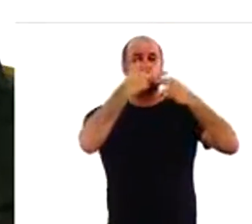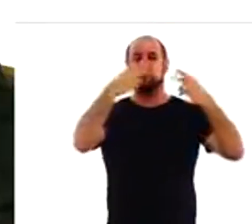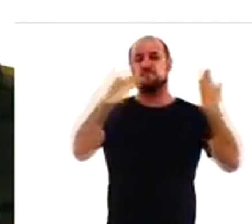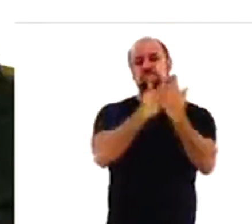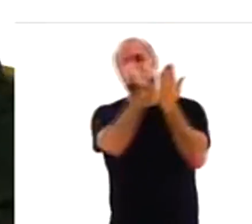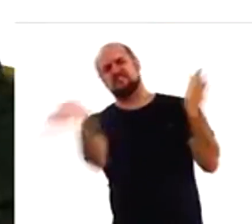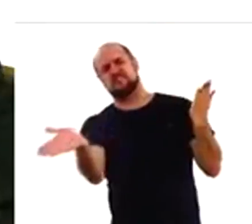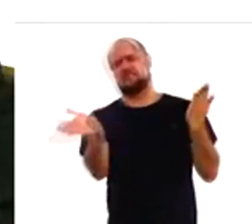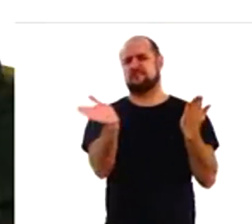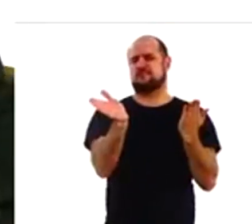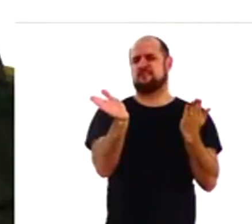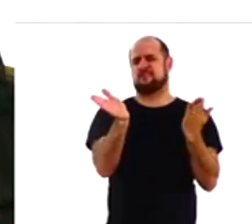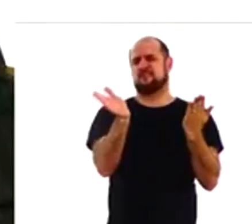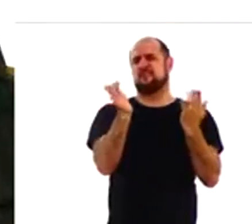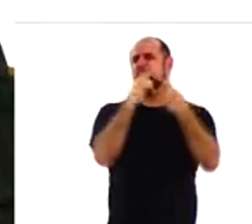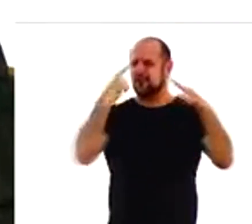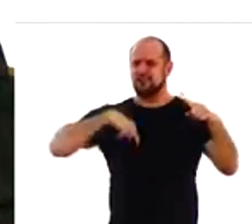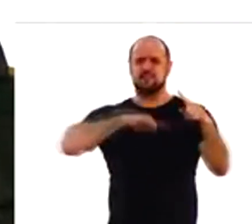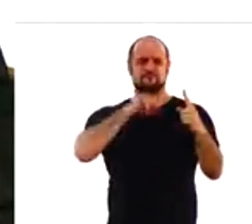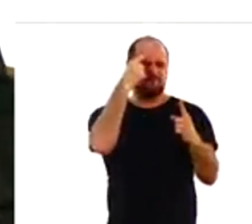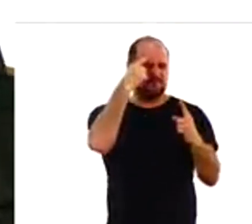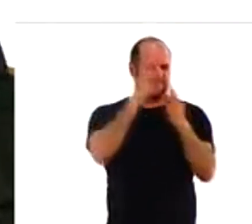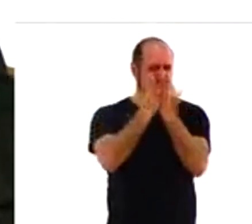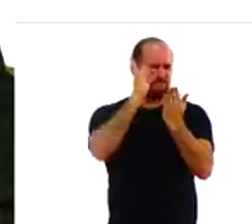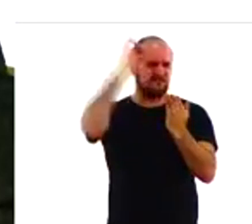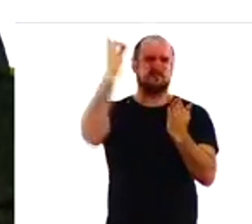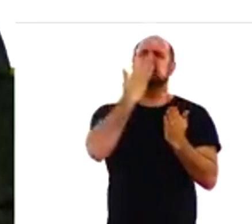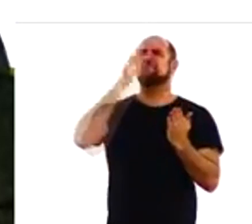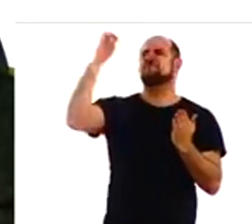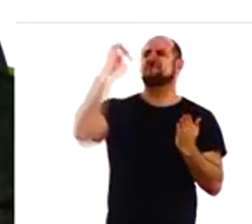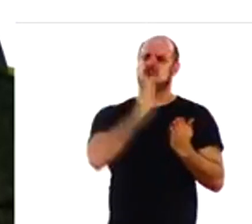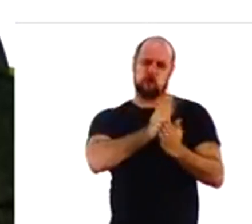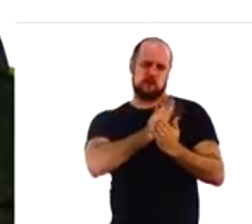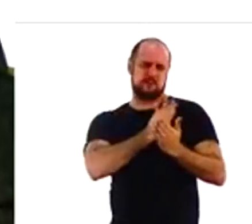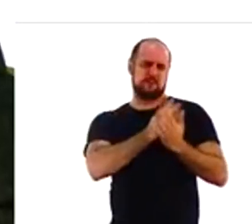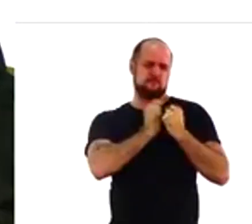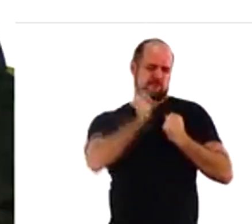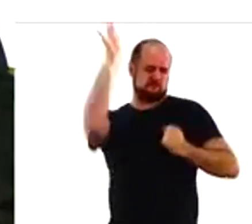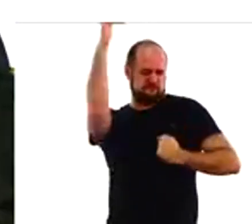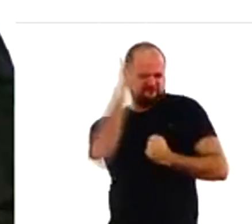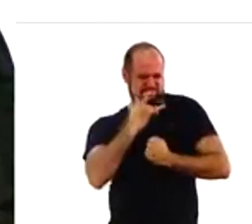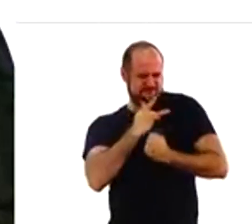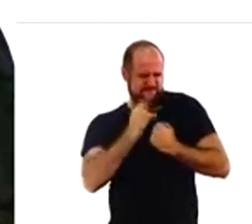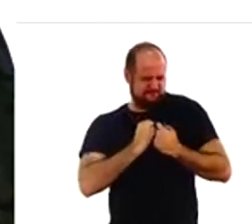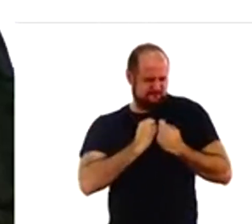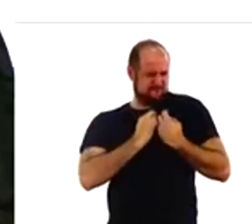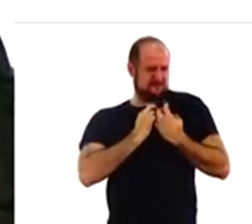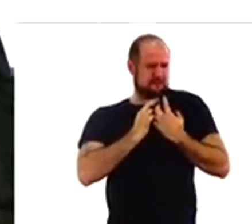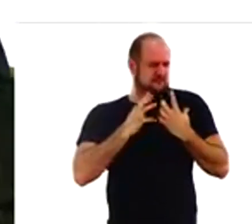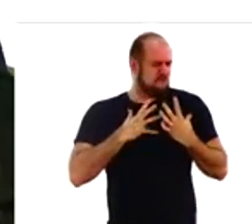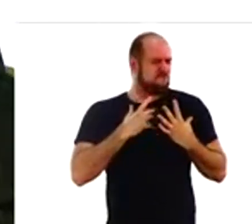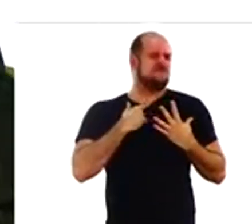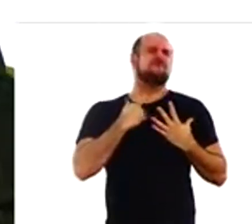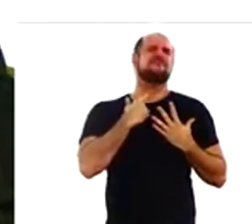coisas essenciais da Tua palavra. Senhor, esquenta, aquece os nossos corações, para que eles possam pulsar